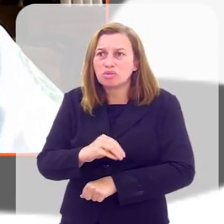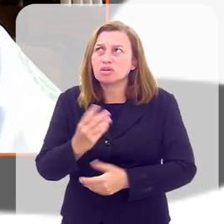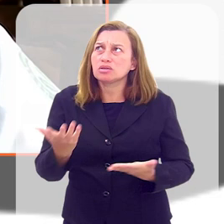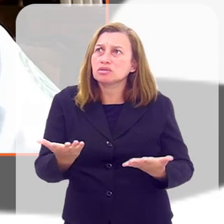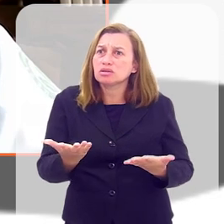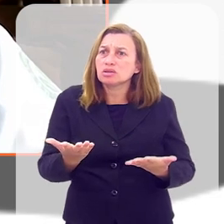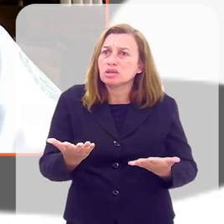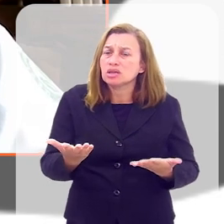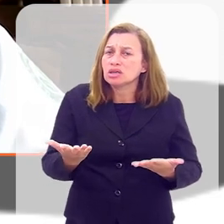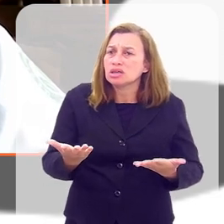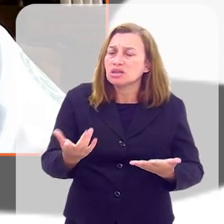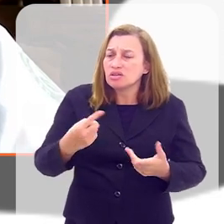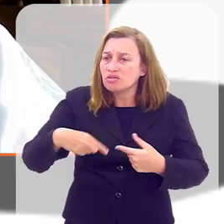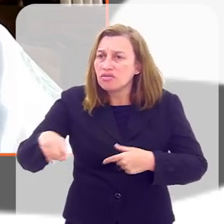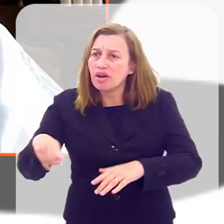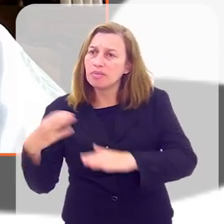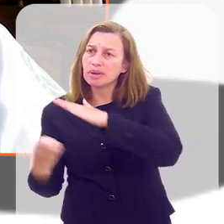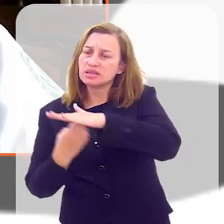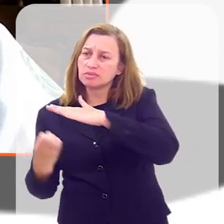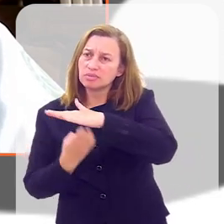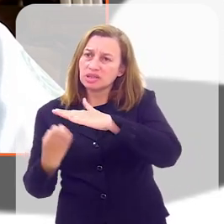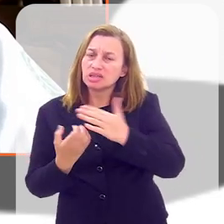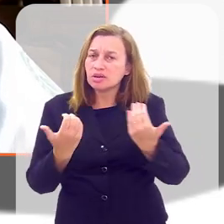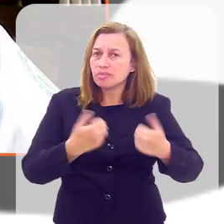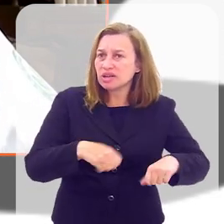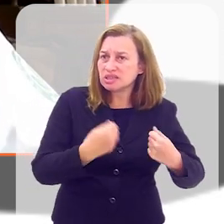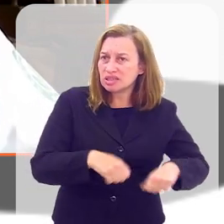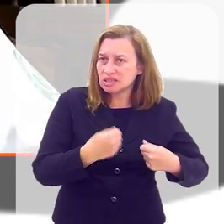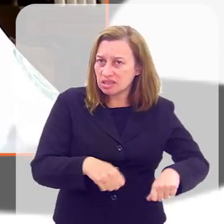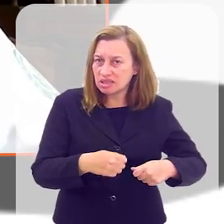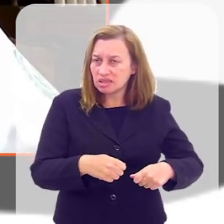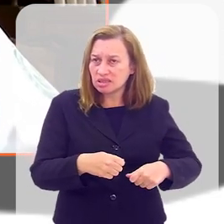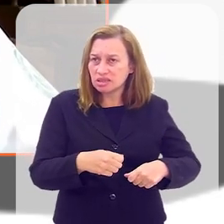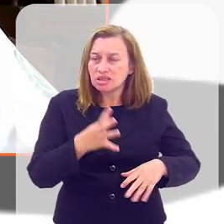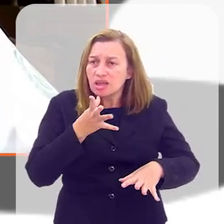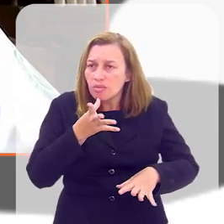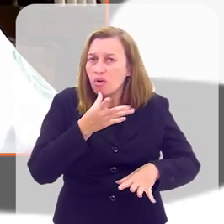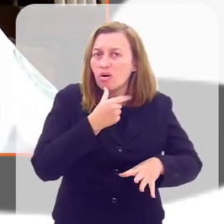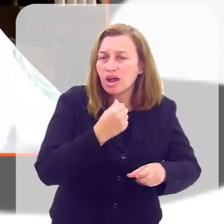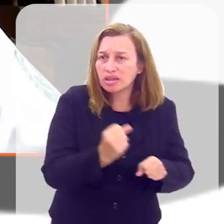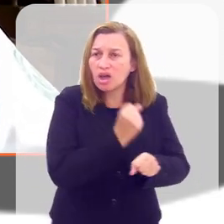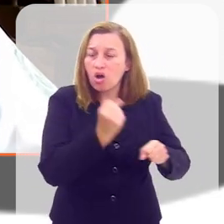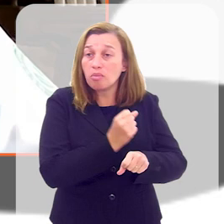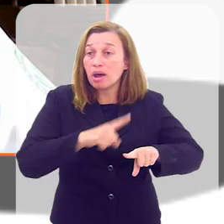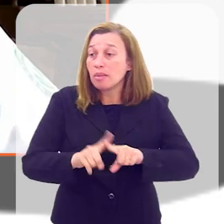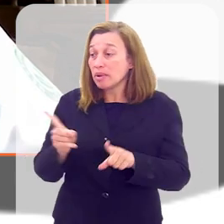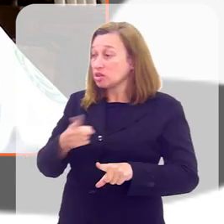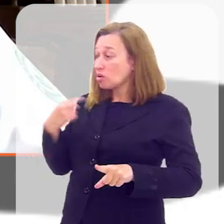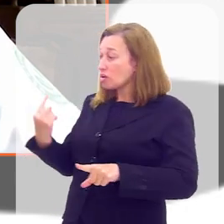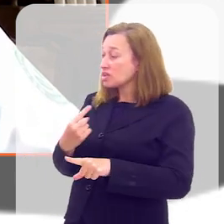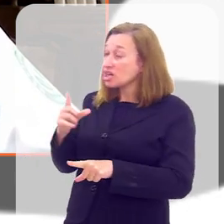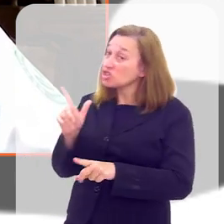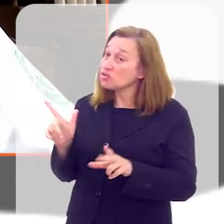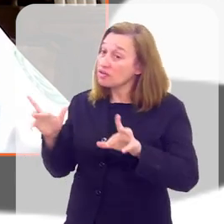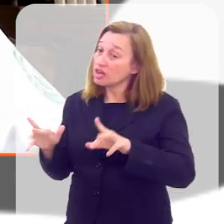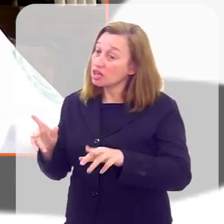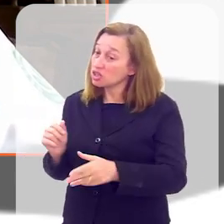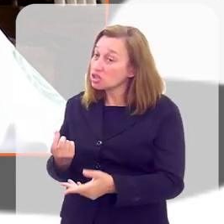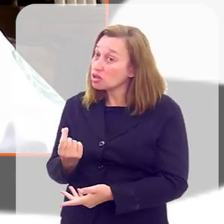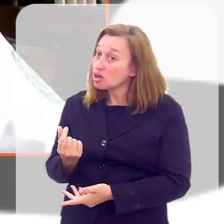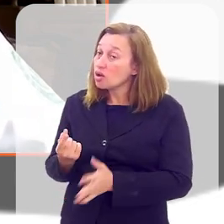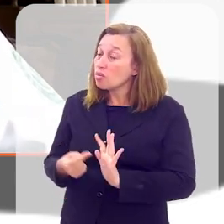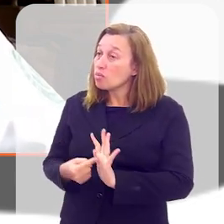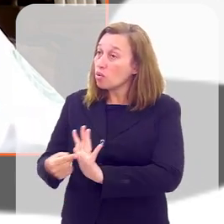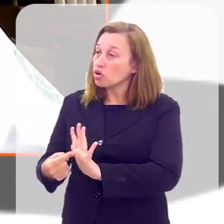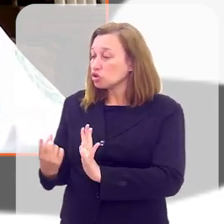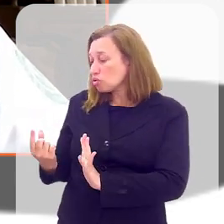acaba que tem que as pessoas que as obras que as empresas são obrigadas a fazer aditivo no nosso caso não acontece a gente dá o preço e entrega obra por aquele valor